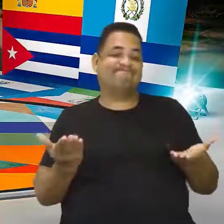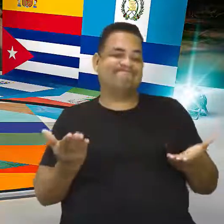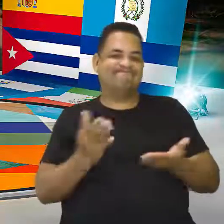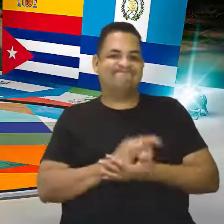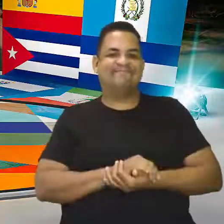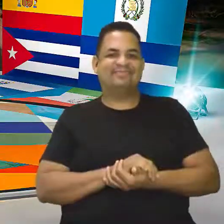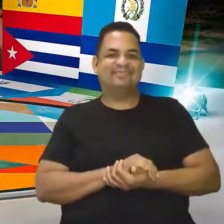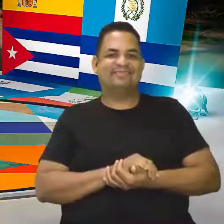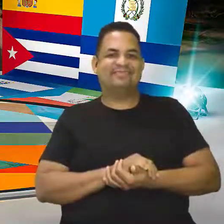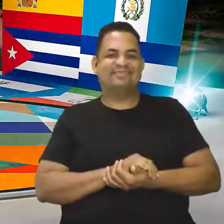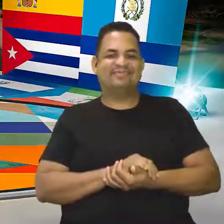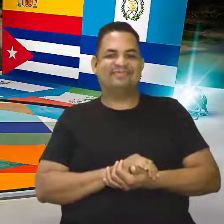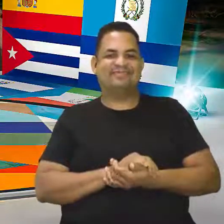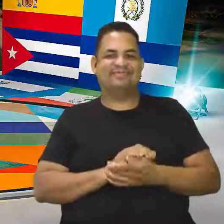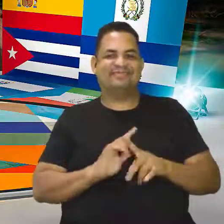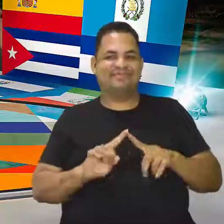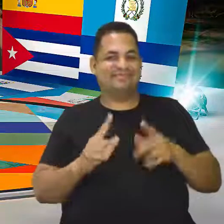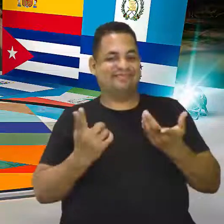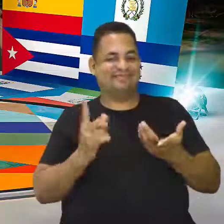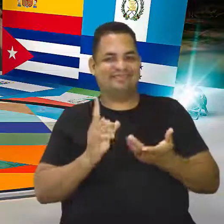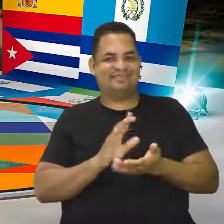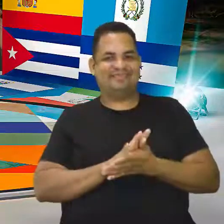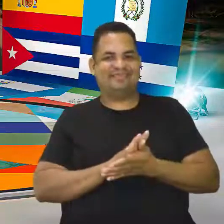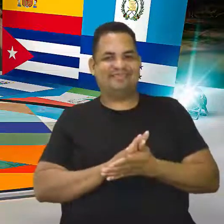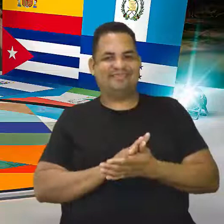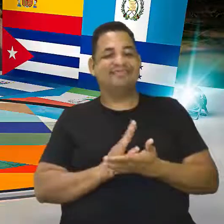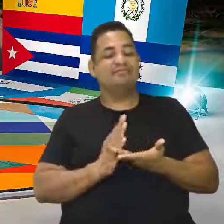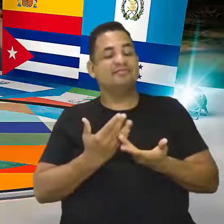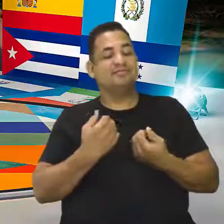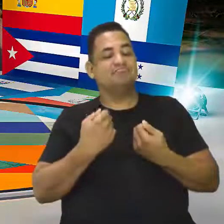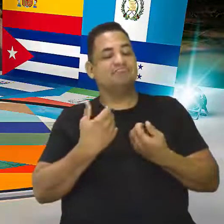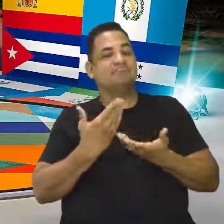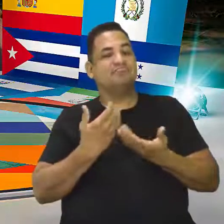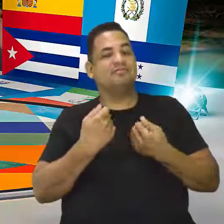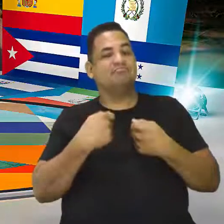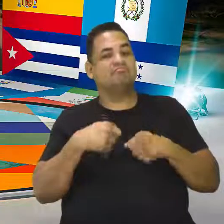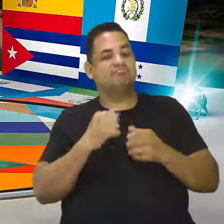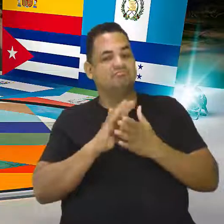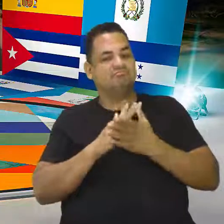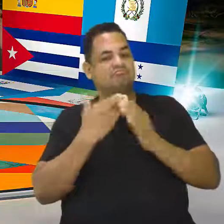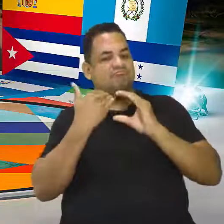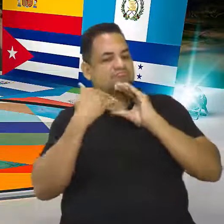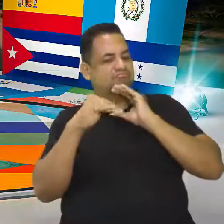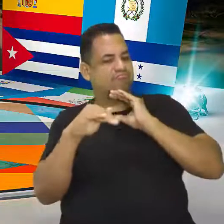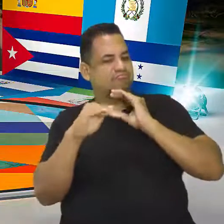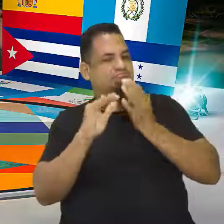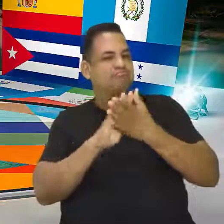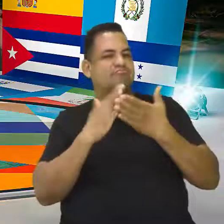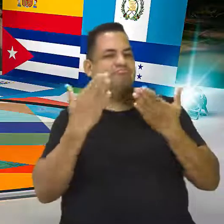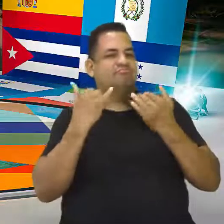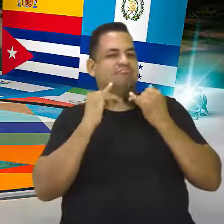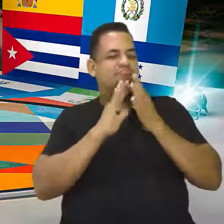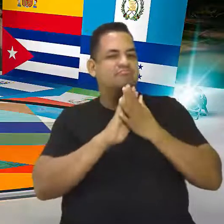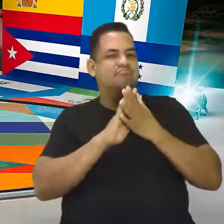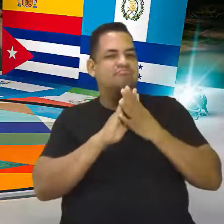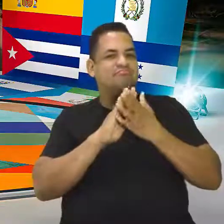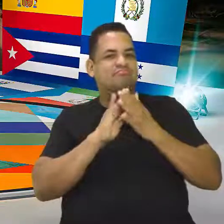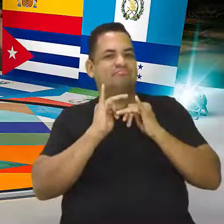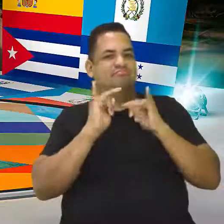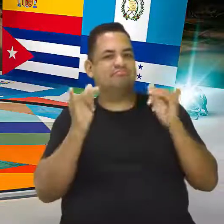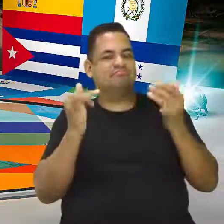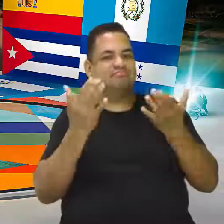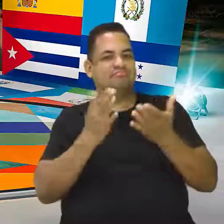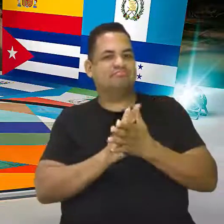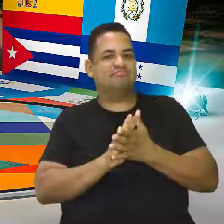Mas ainda não é hoje, tá bom? E ainda dá tempo de vocês mandarem um recadinho pra gente lá no YouTube